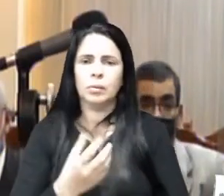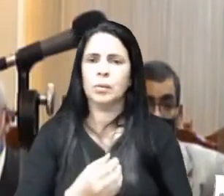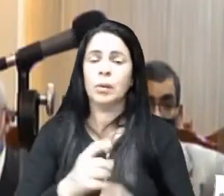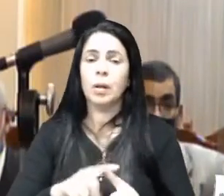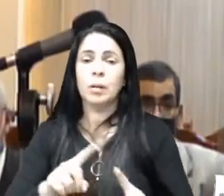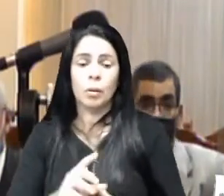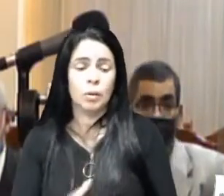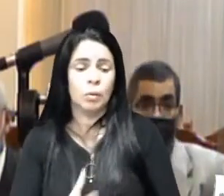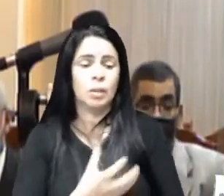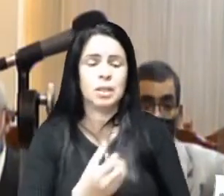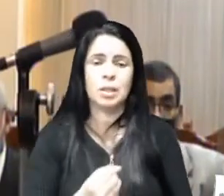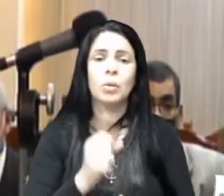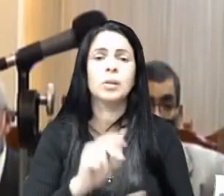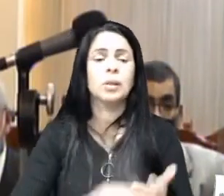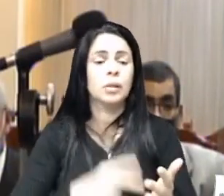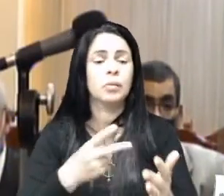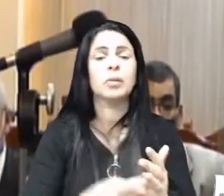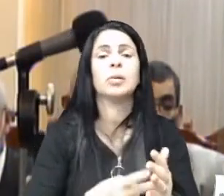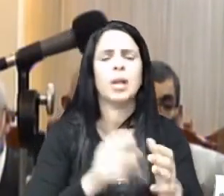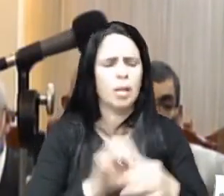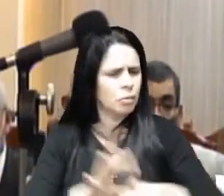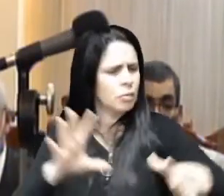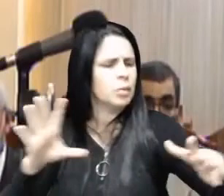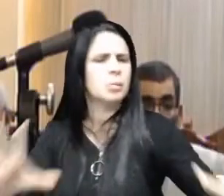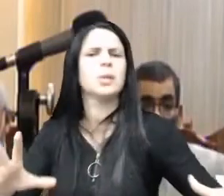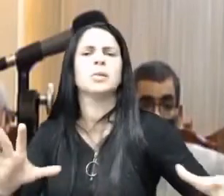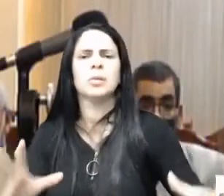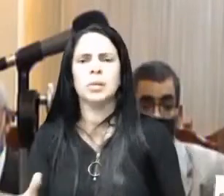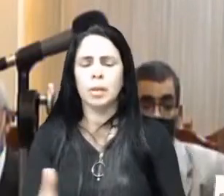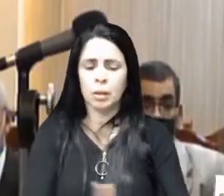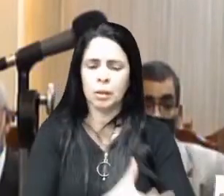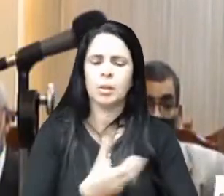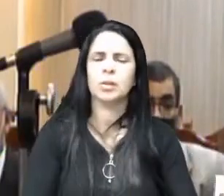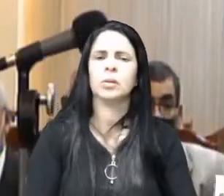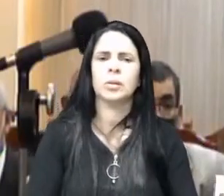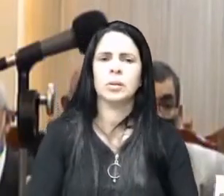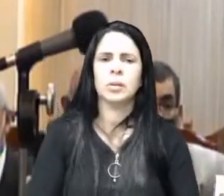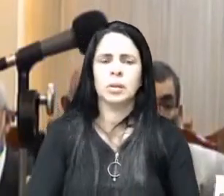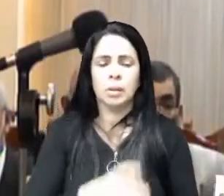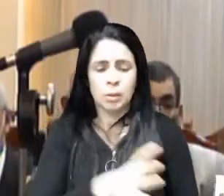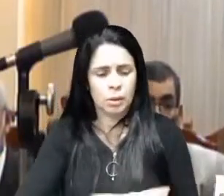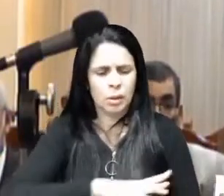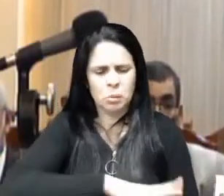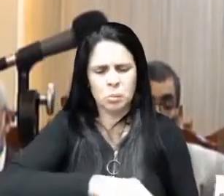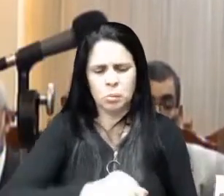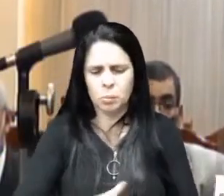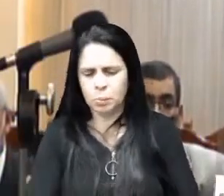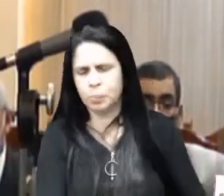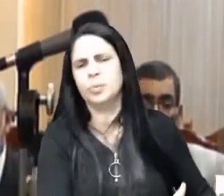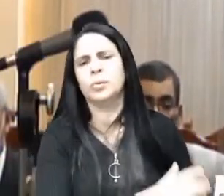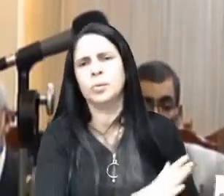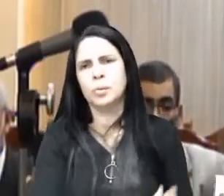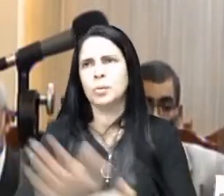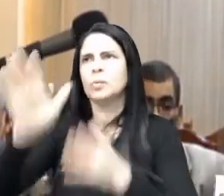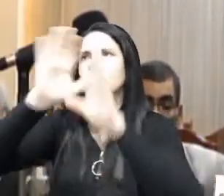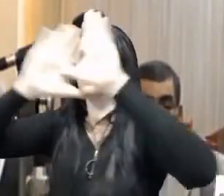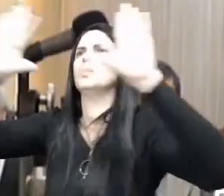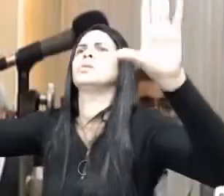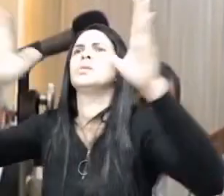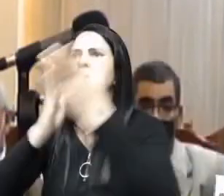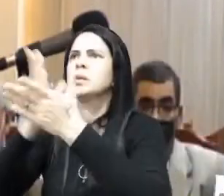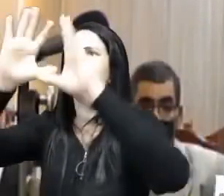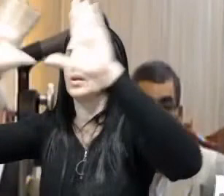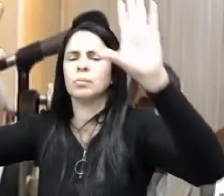Agora a nossa salvação está mais perto, o livramento da igreja, de sair desse mundo para o céu, está agora, disse Paulo, mais